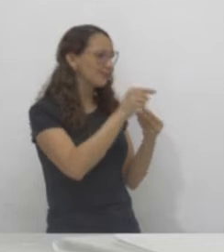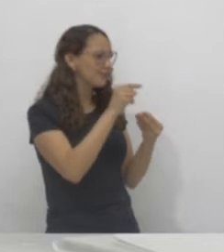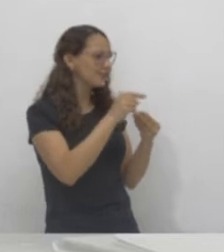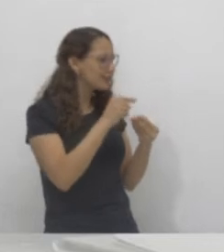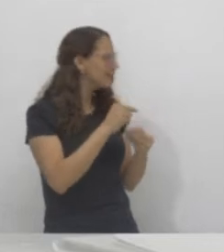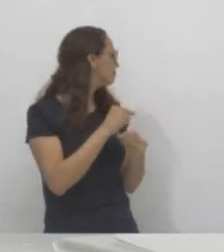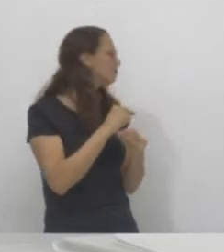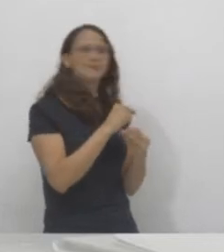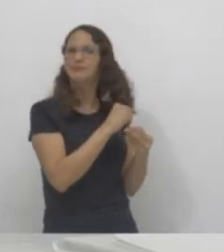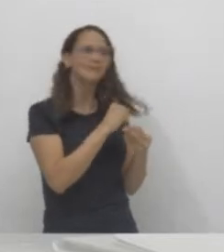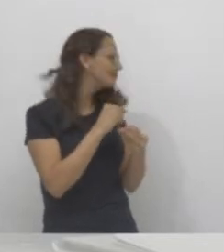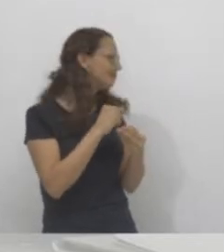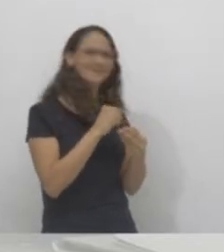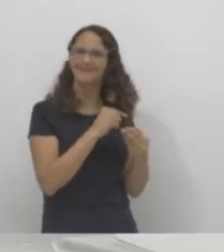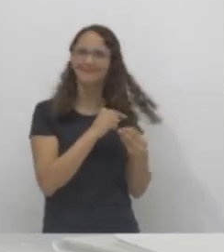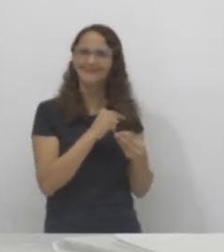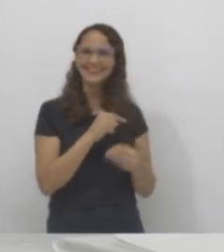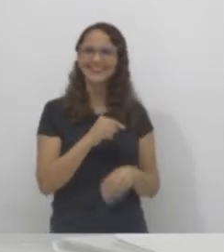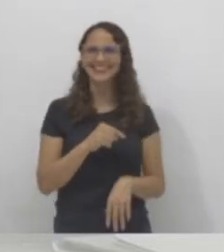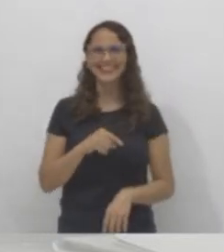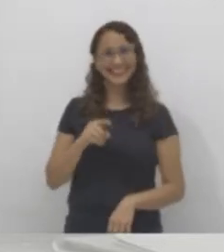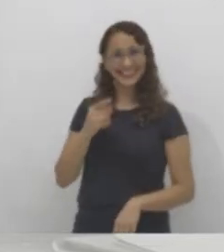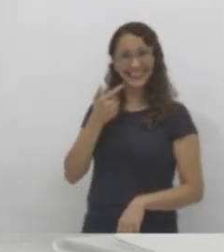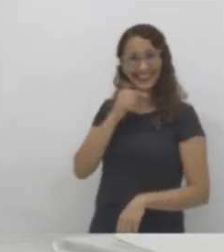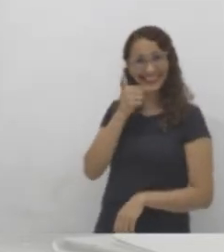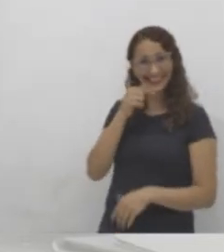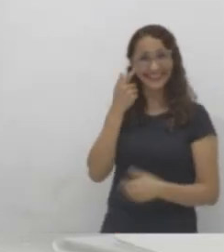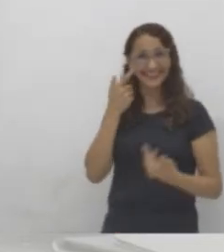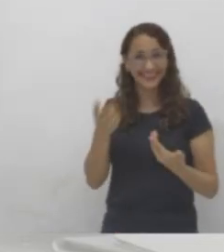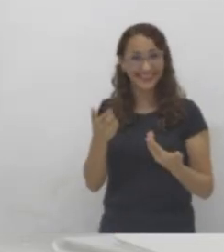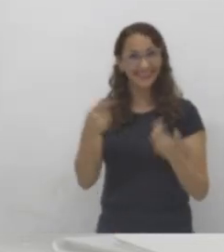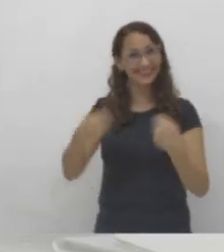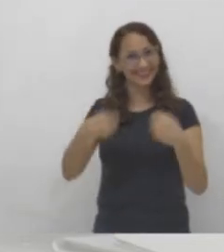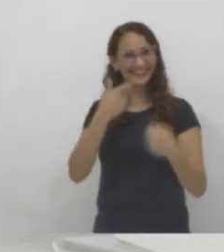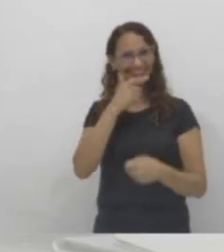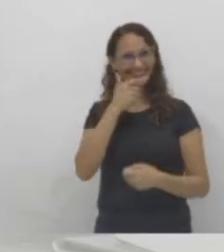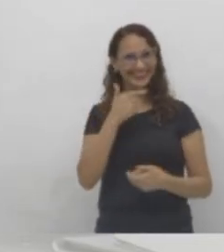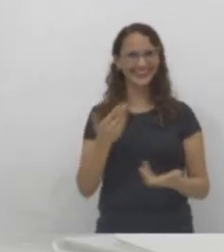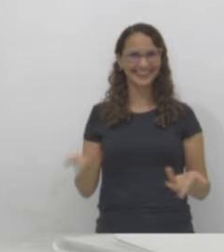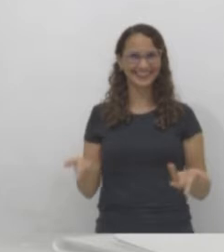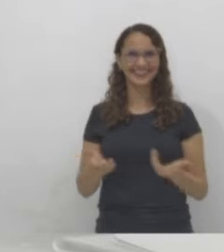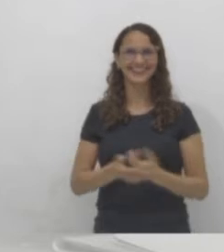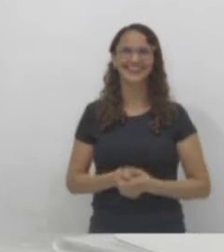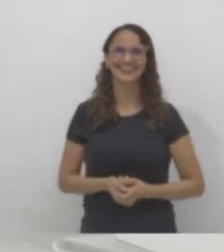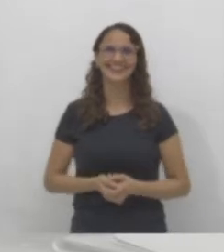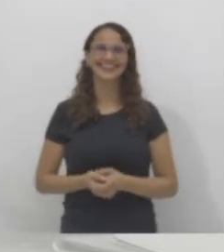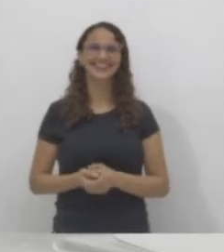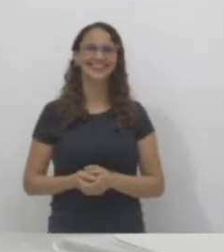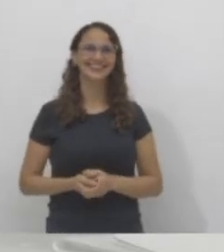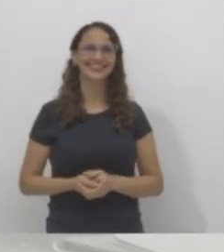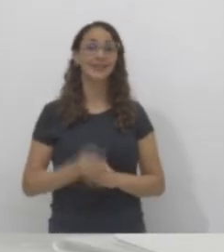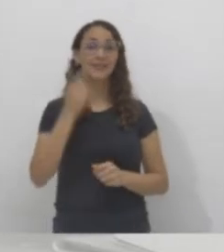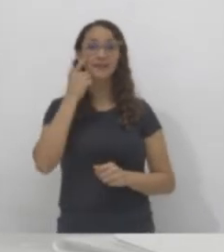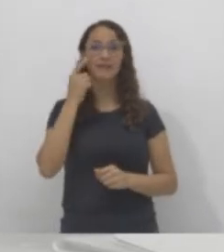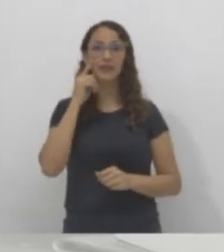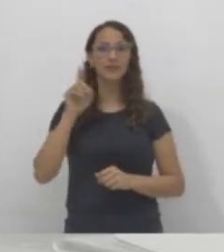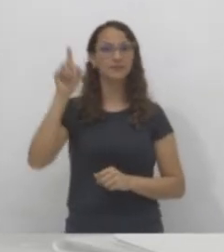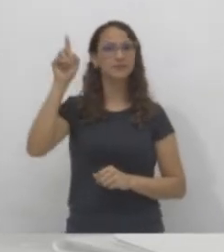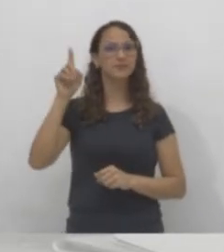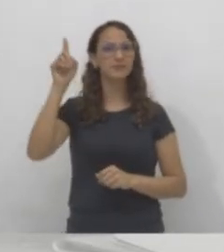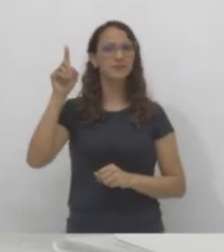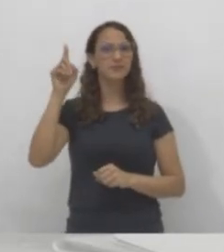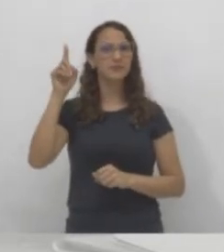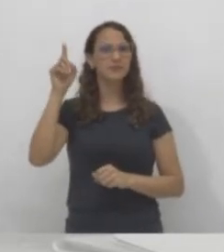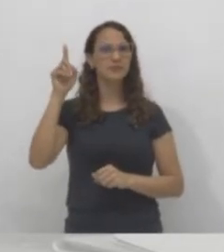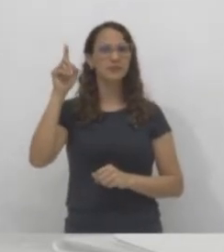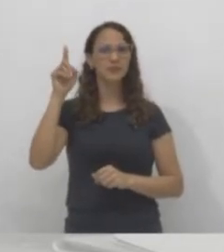ha-ha-ha, pessoal. Muito bem. Agora vamos analisar aí. Primeiro, olhe os sinais de pontuação. Onde